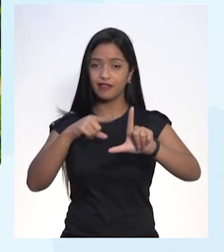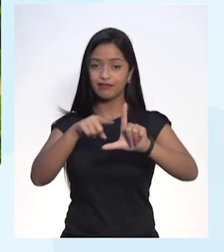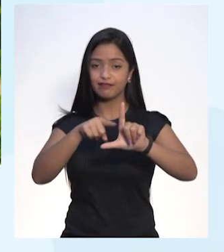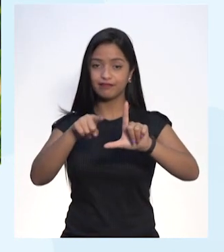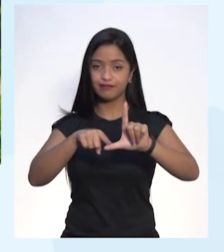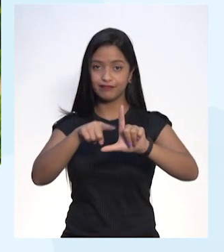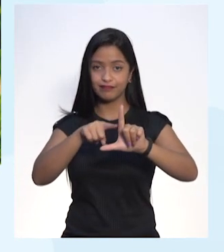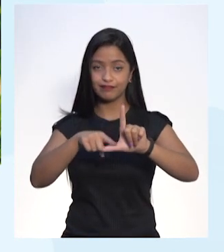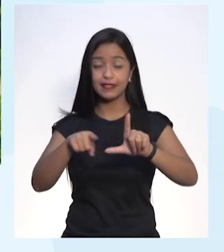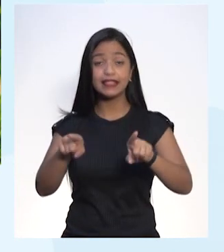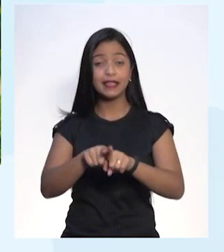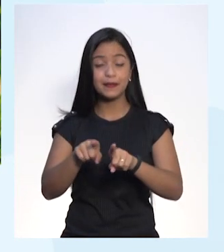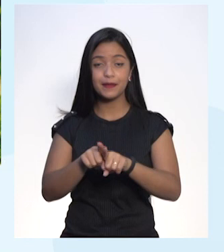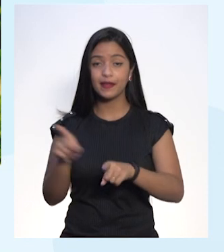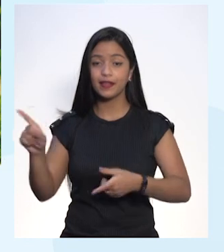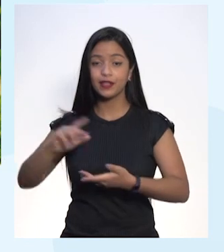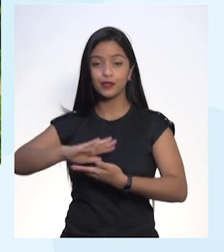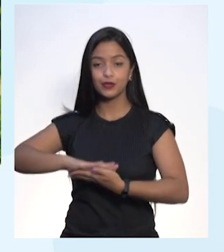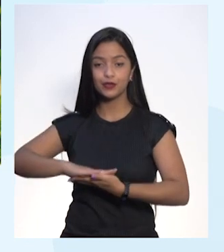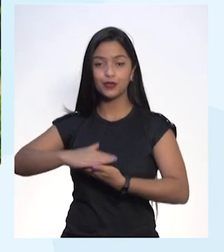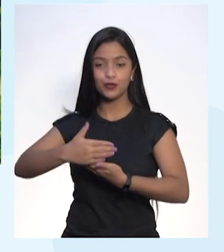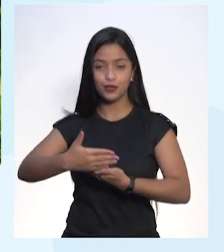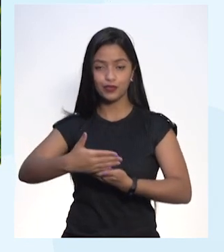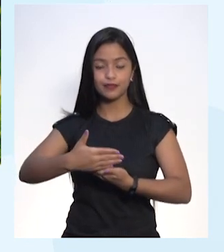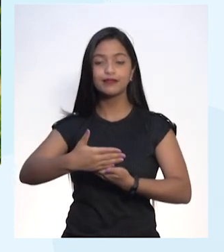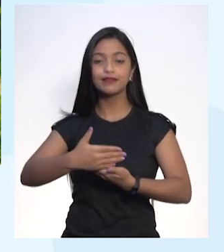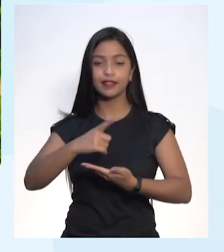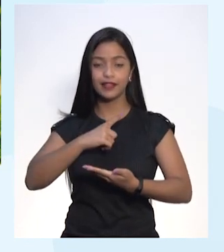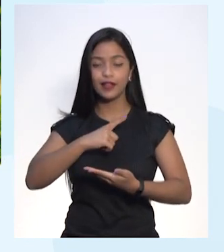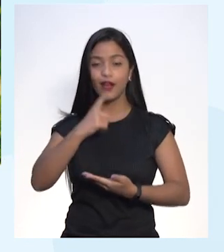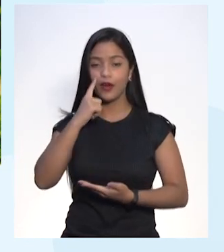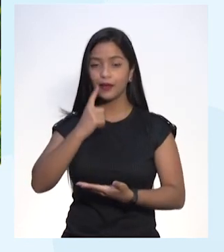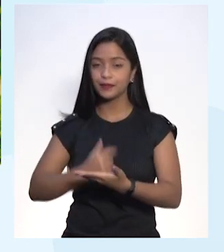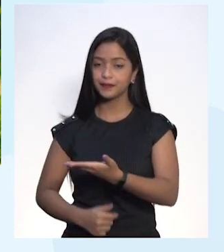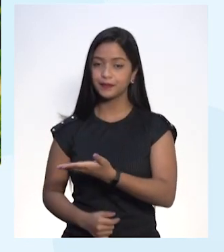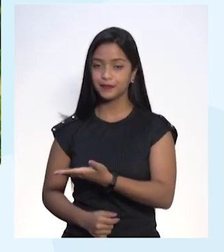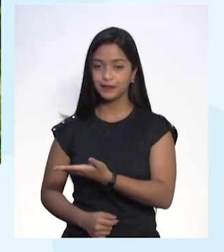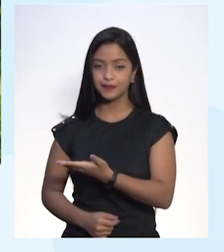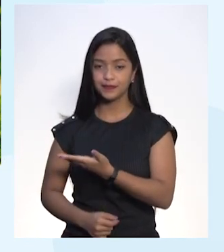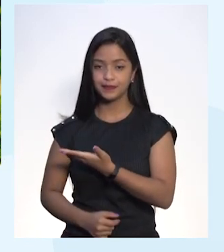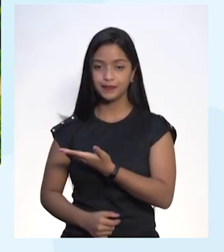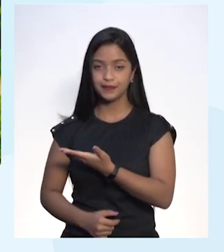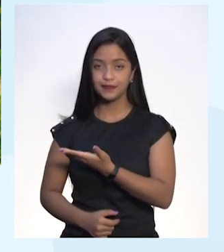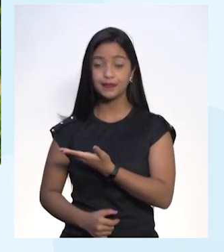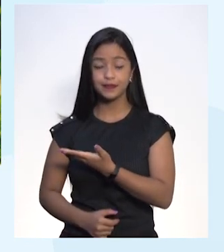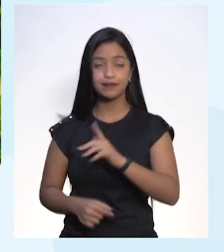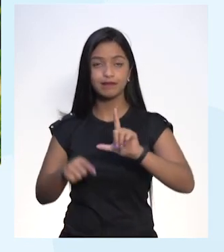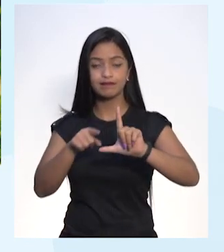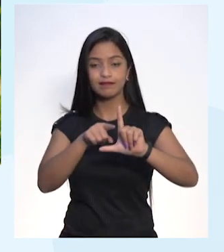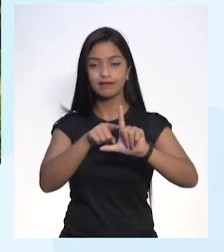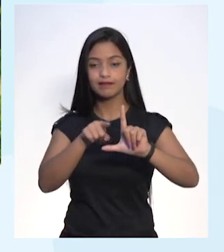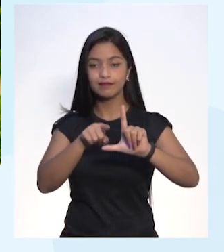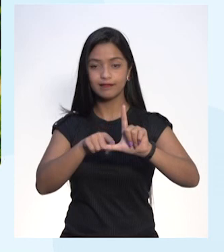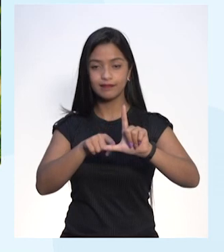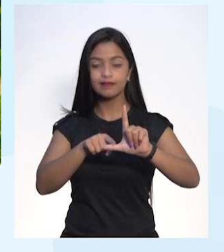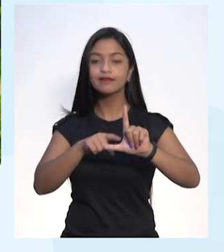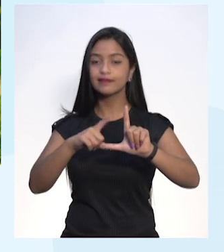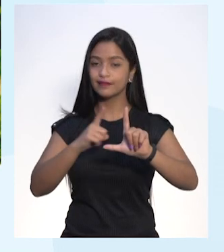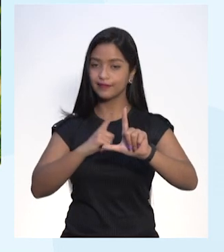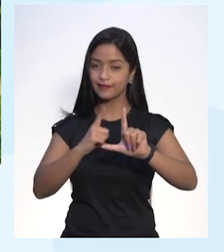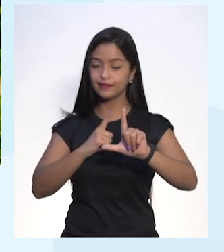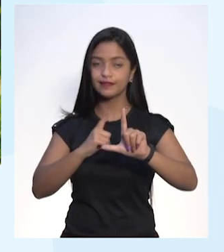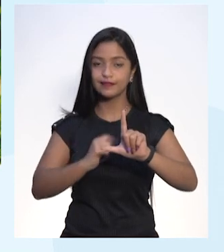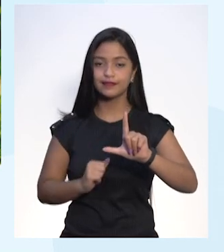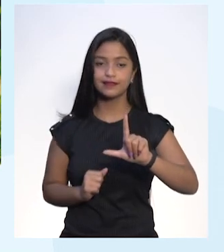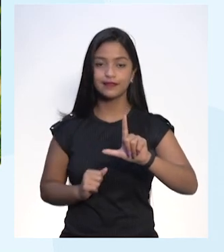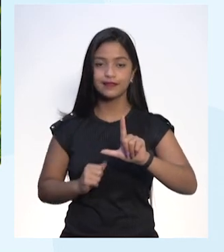no Note, né? Olha lá, a formação. Aqui, ó, olha, a formação do ângulo, tá? Tá meio, deixa eu trocar a cor